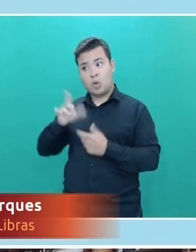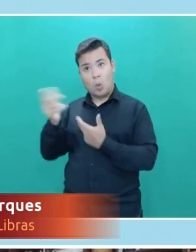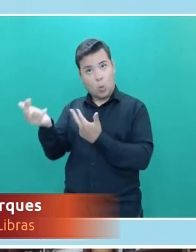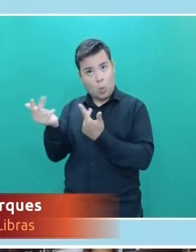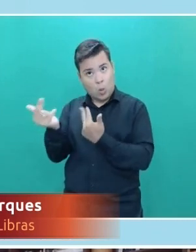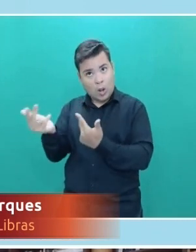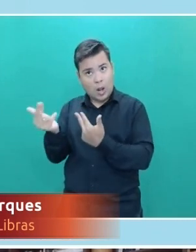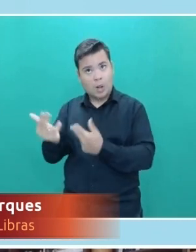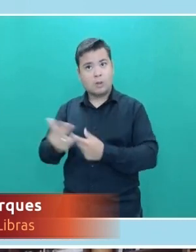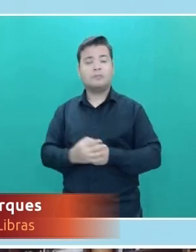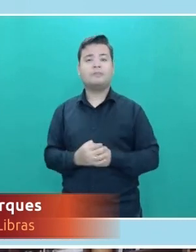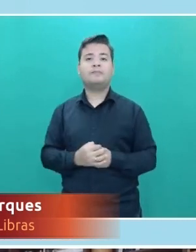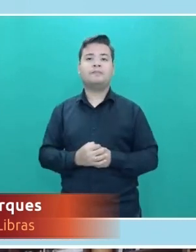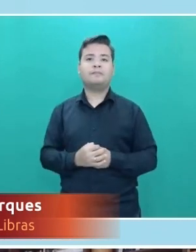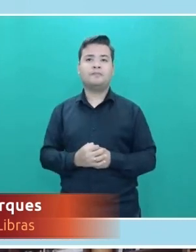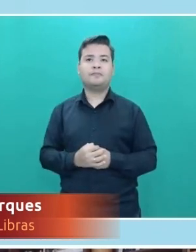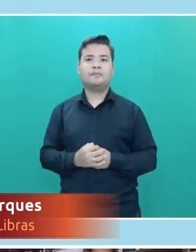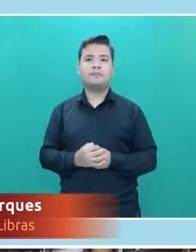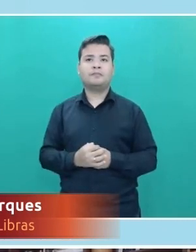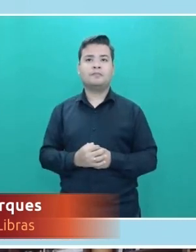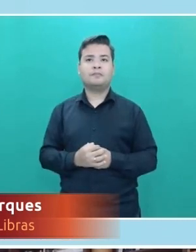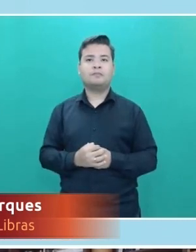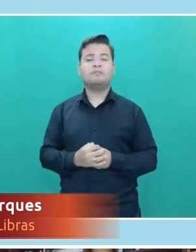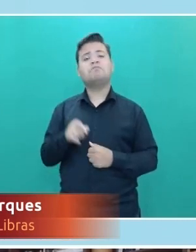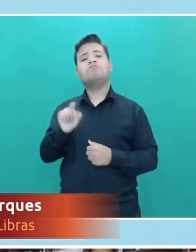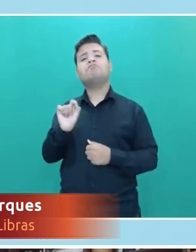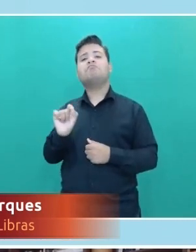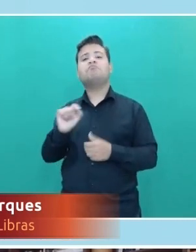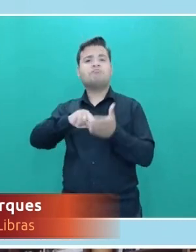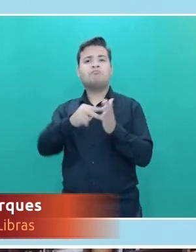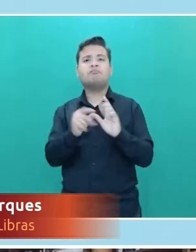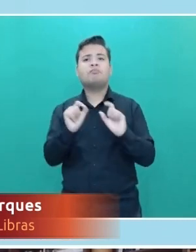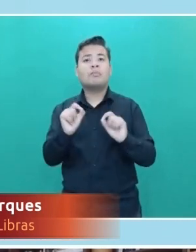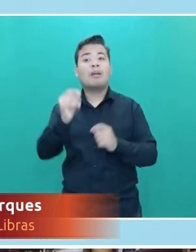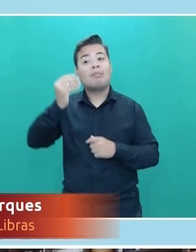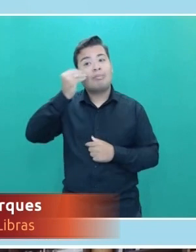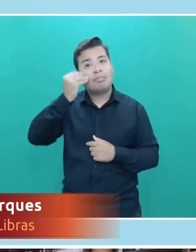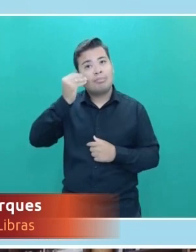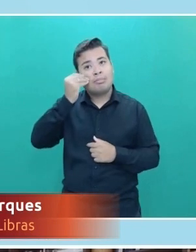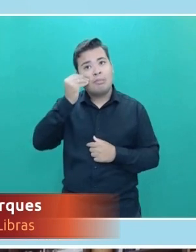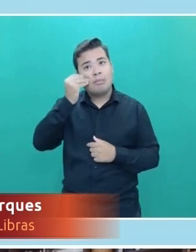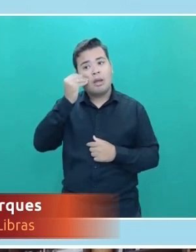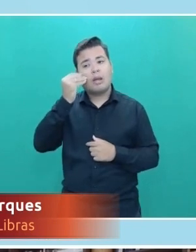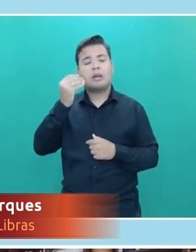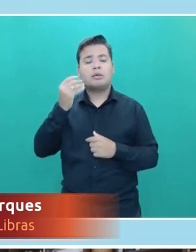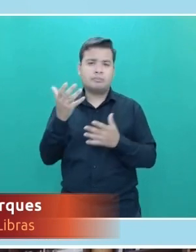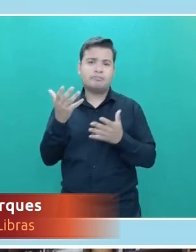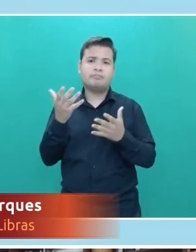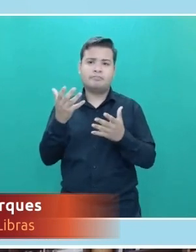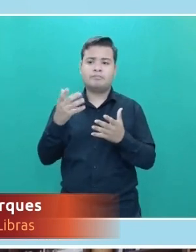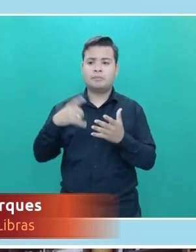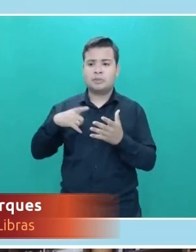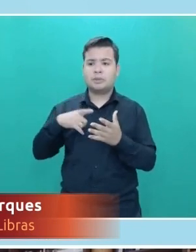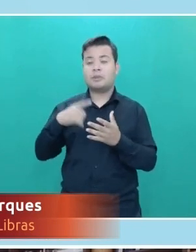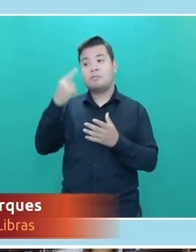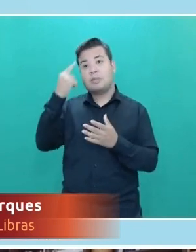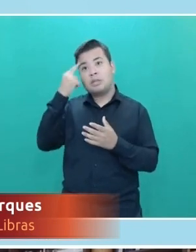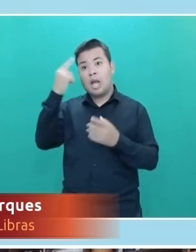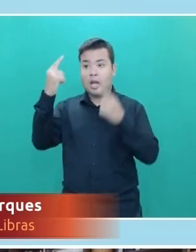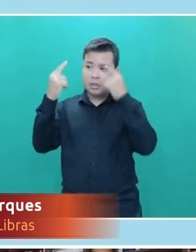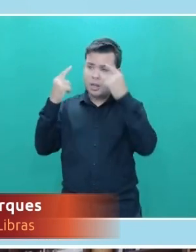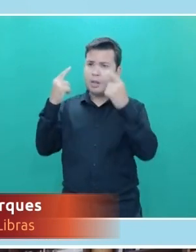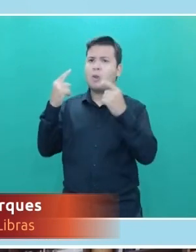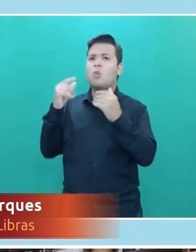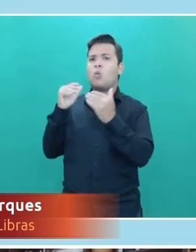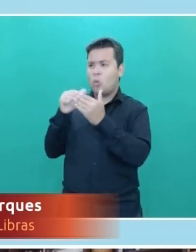Então, é uma tentativa de concertação de ideias que